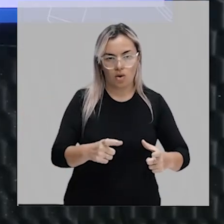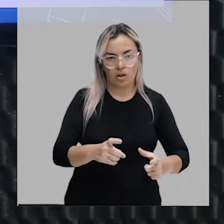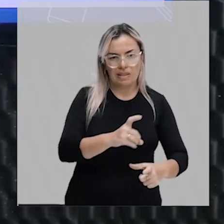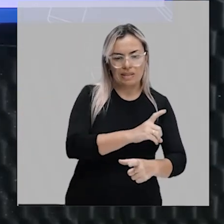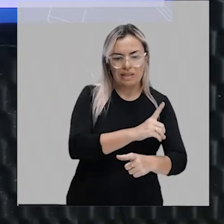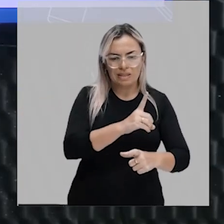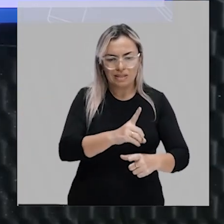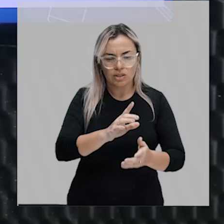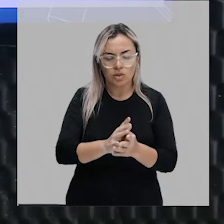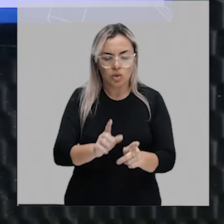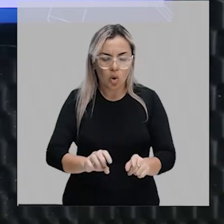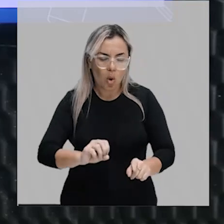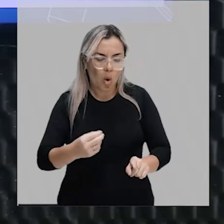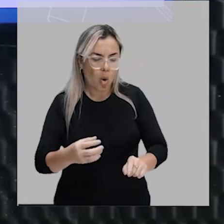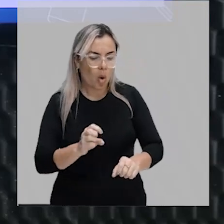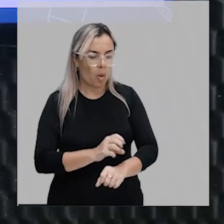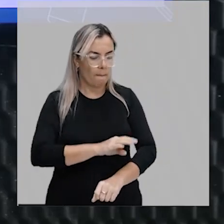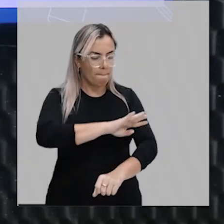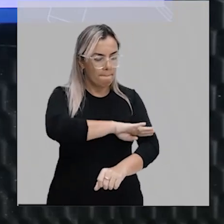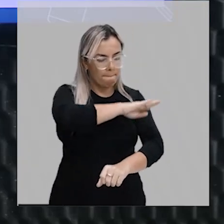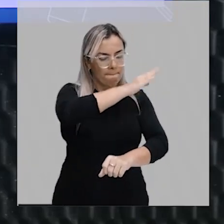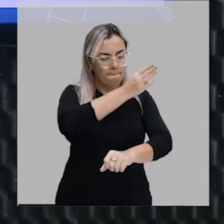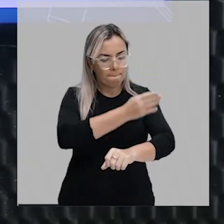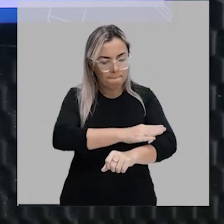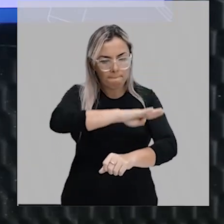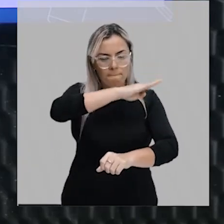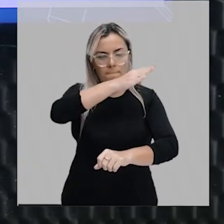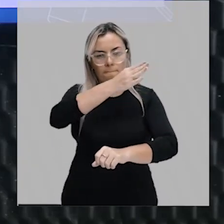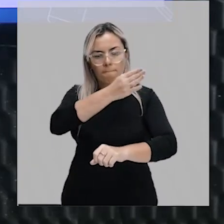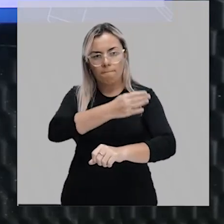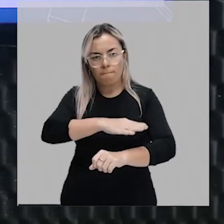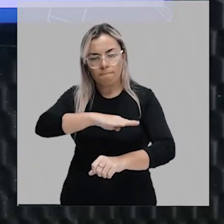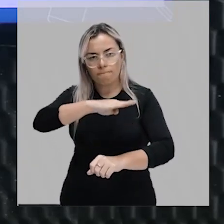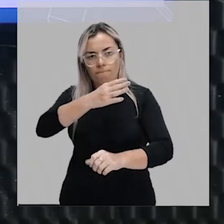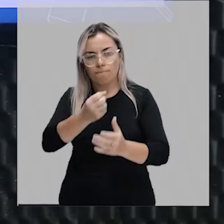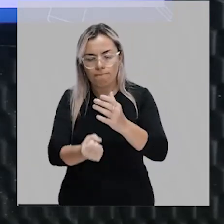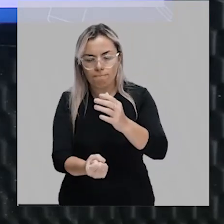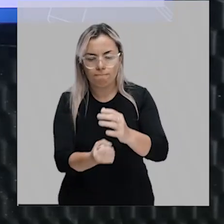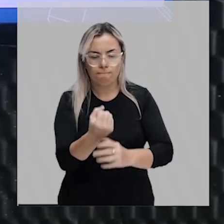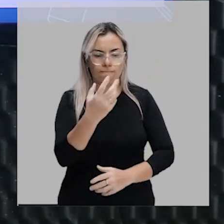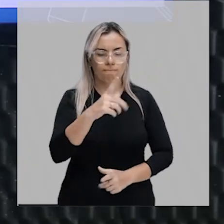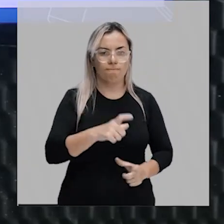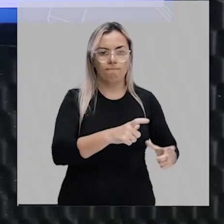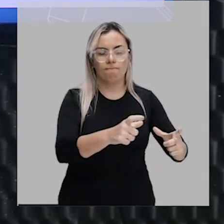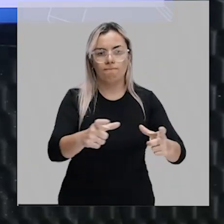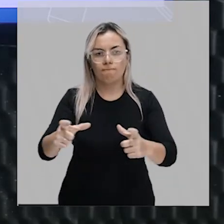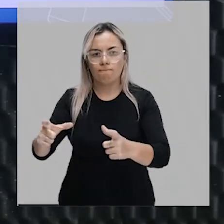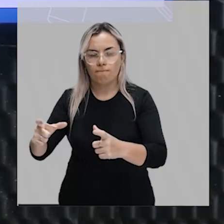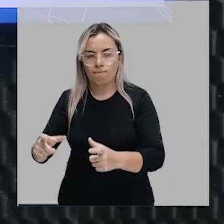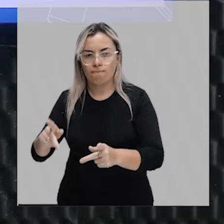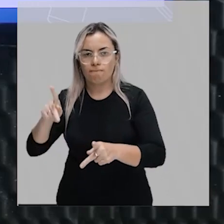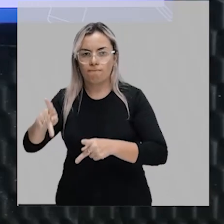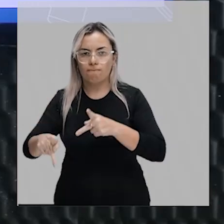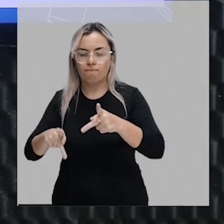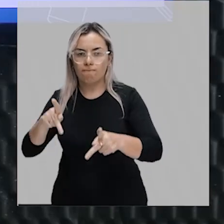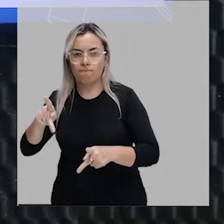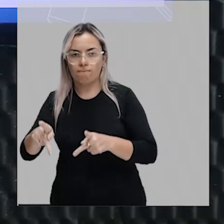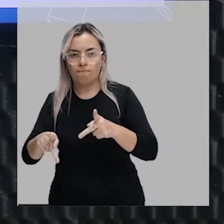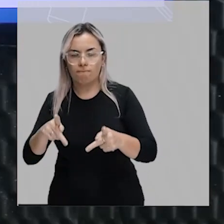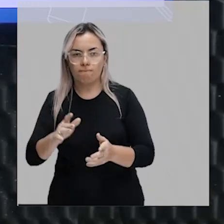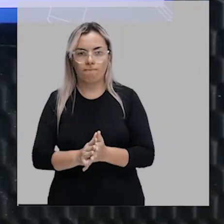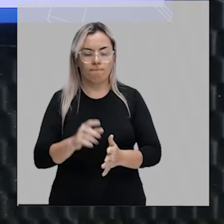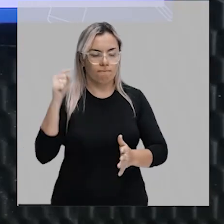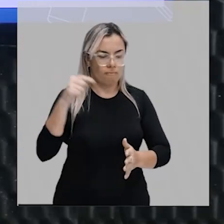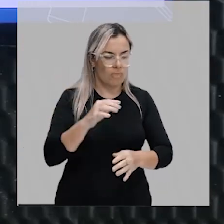montanhosos. São civilizações que vão surgir, geograficamente falando, em áreas desérticas